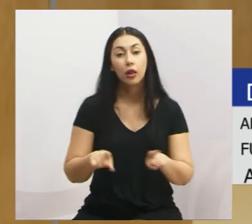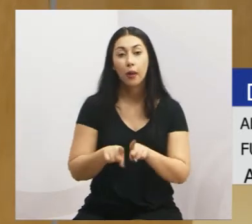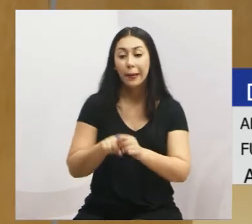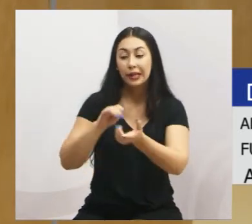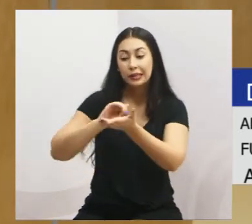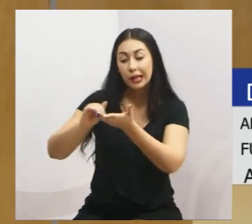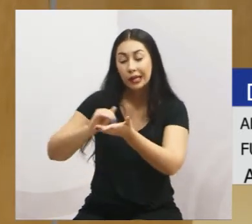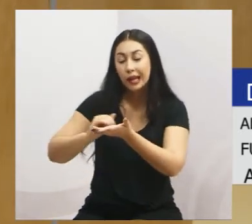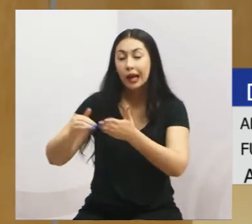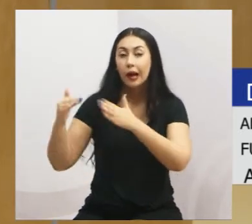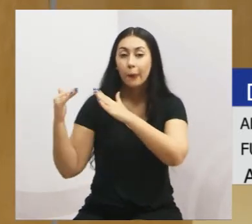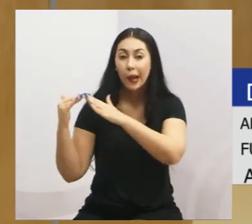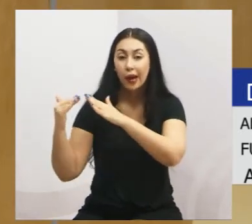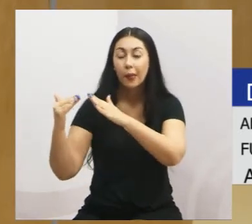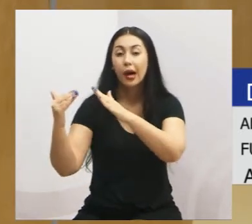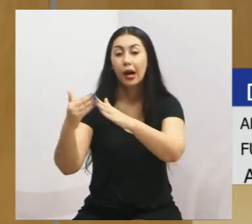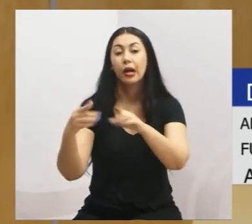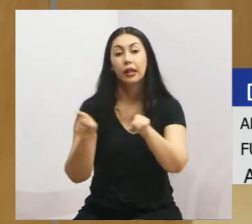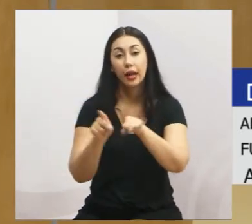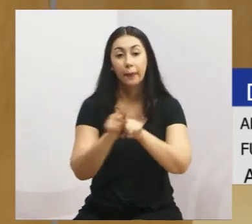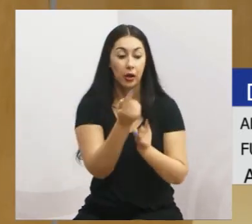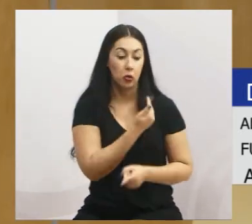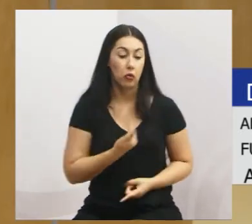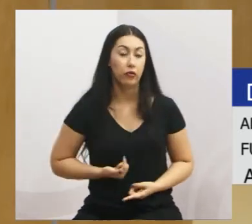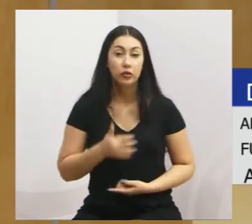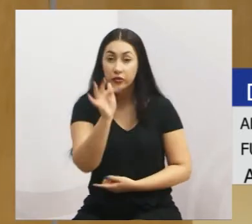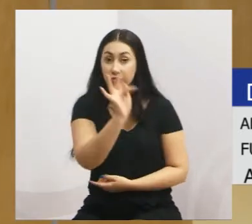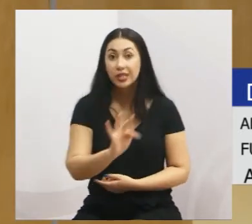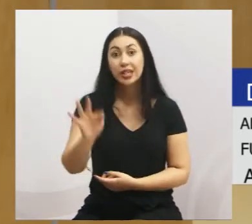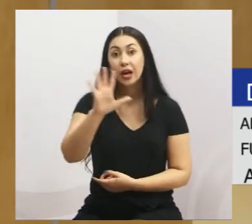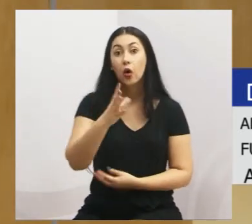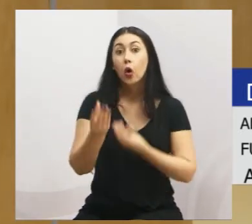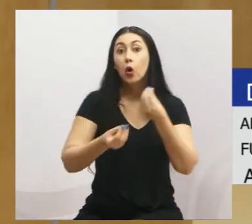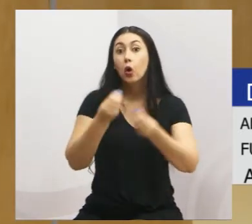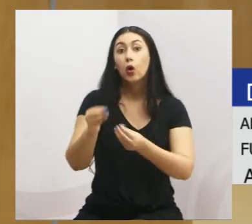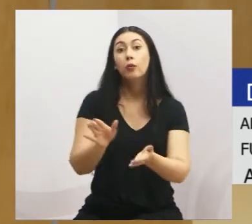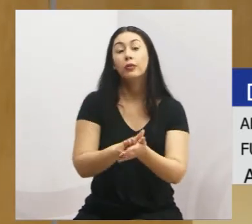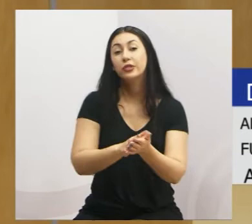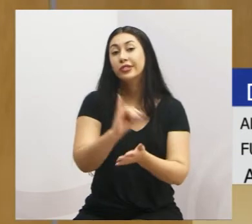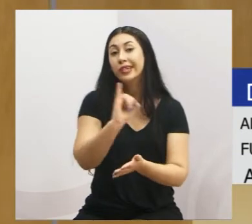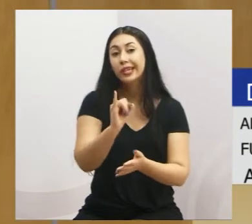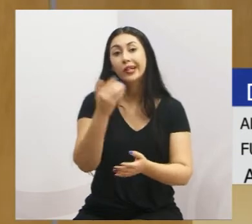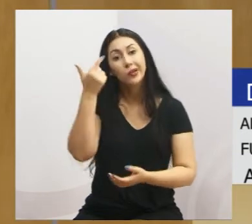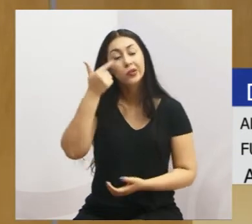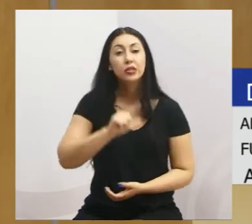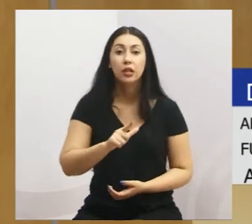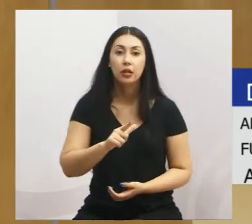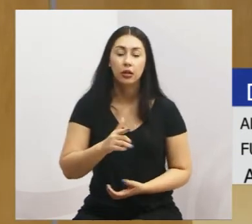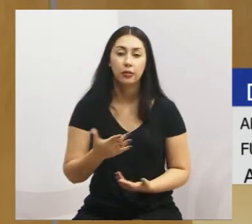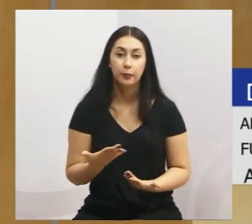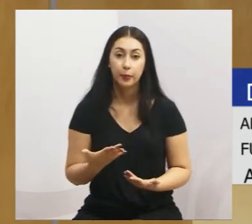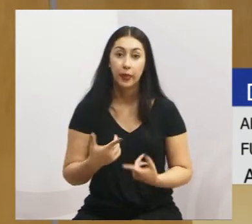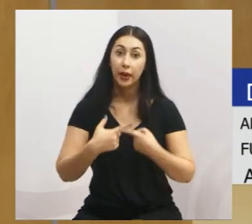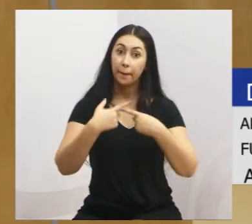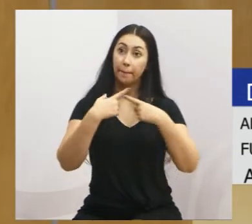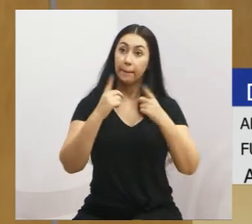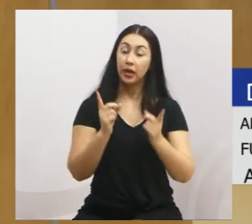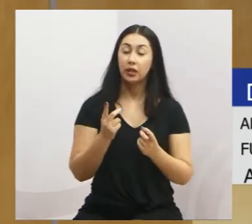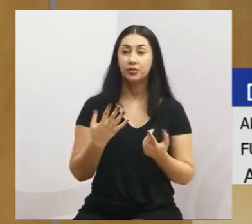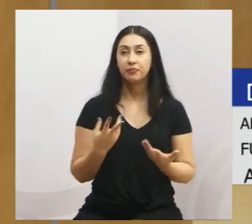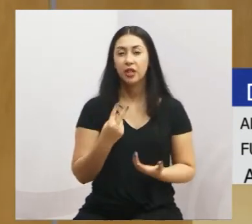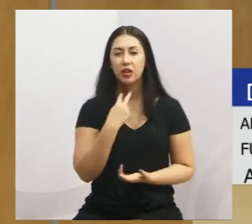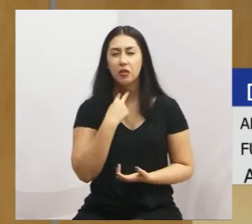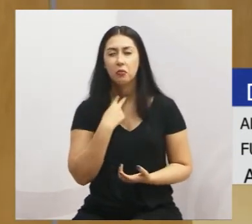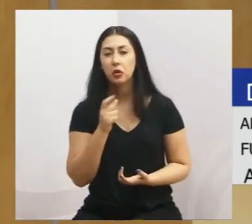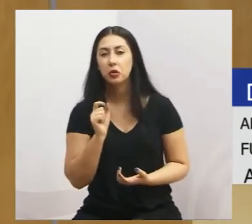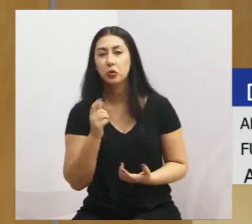de Habitação e também o governo federal, o município não tem perna para construir. Agora, não pode dizer